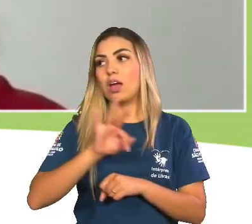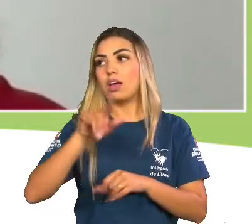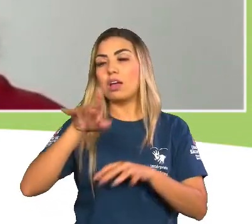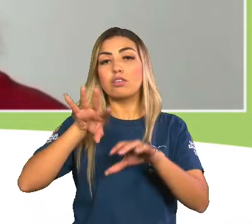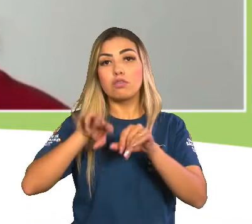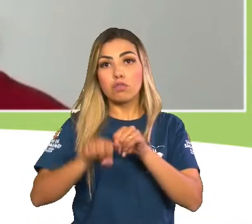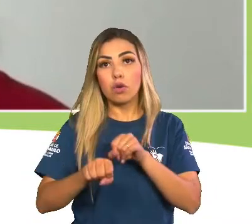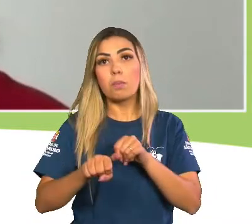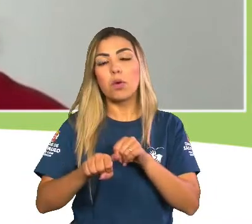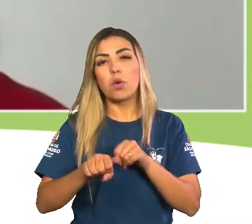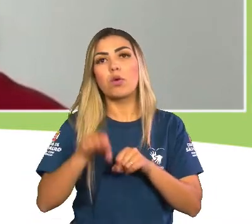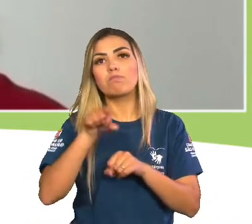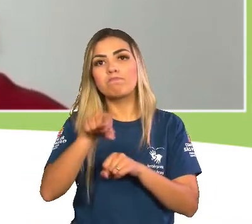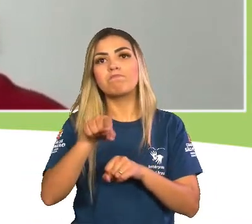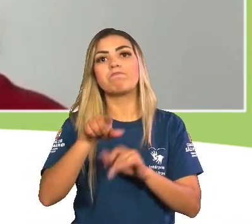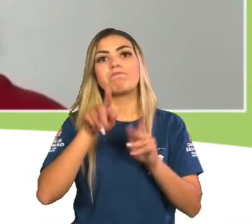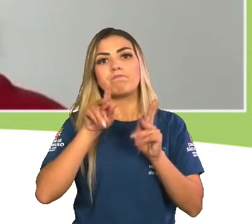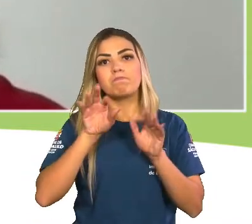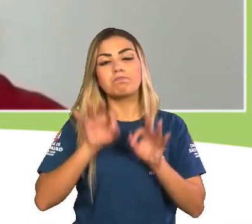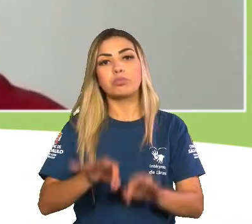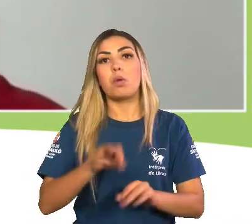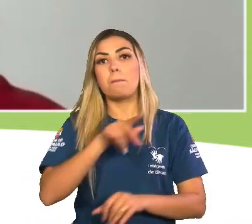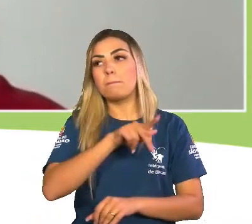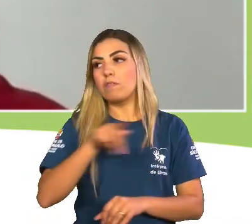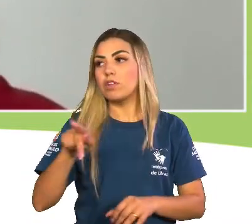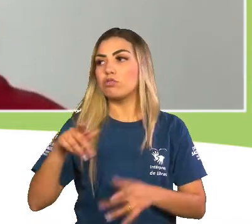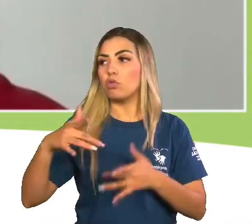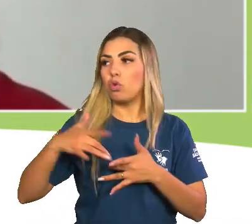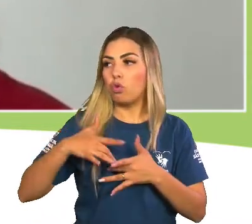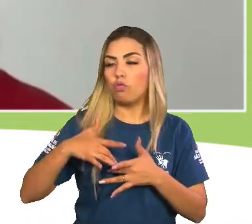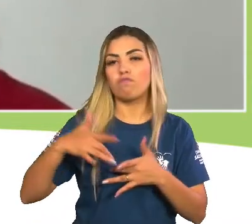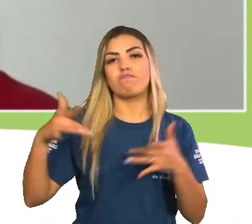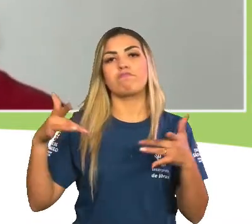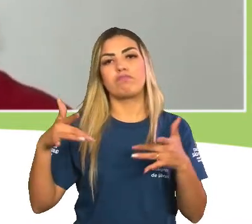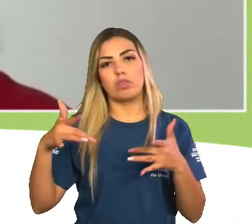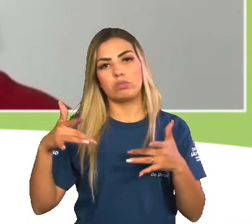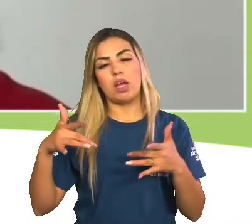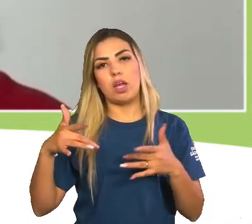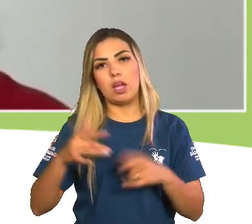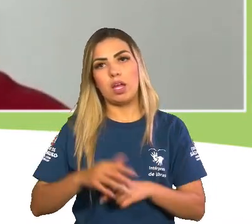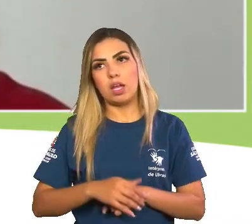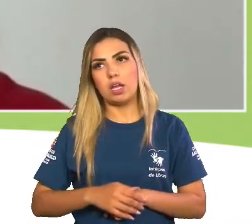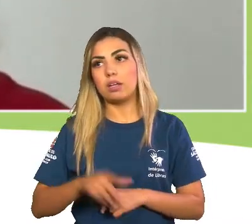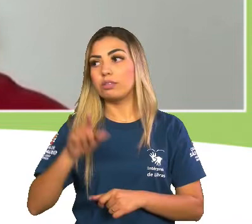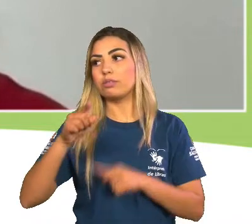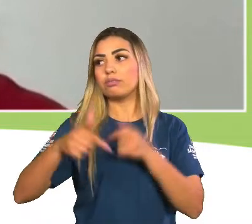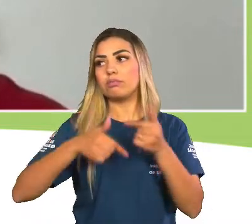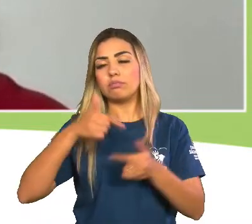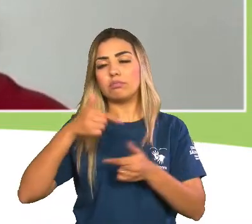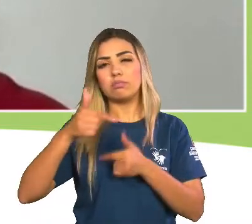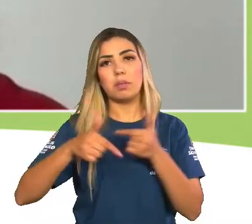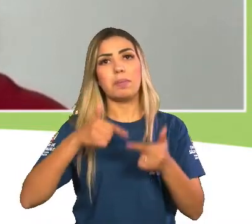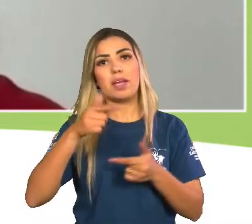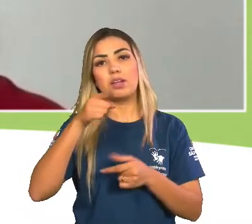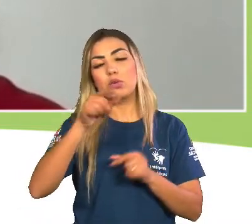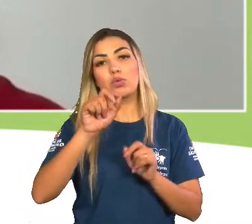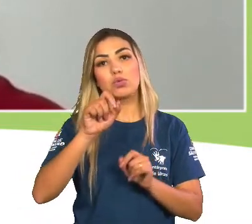você se tornou um professor voluntário de um cursinho pré-vestibular